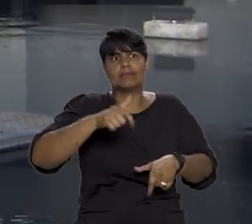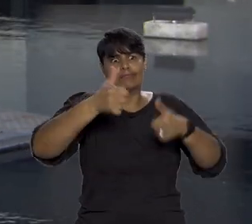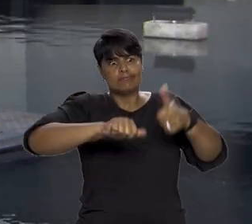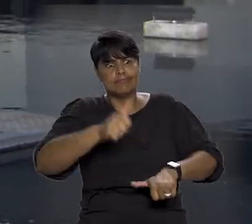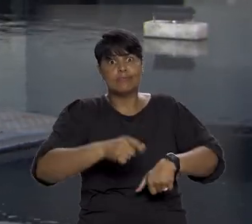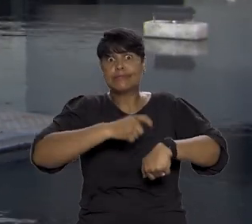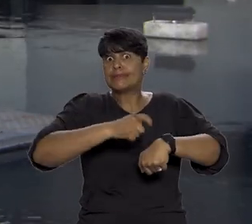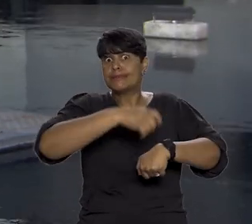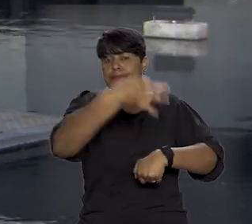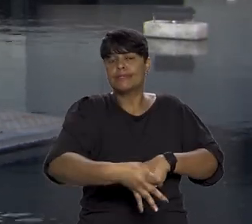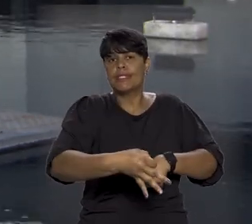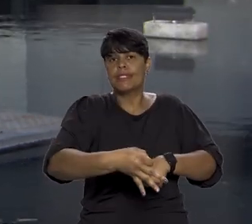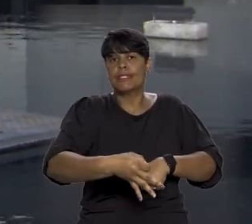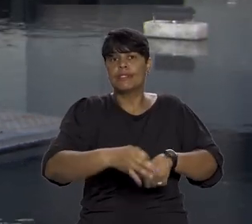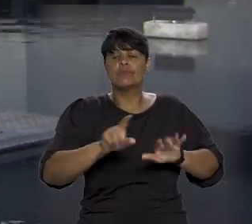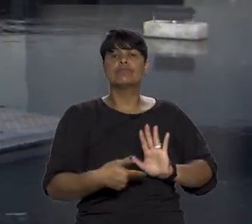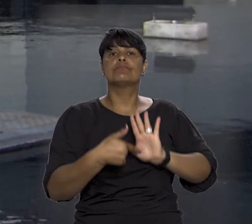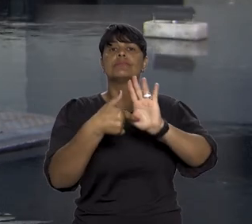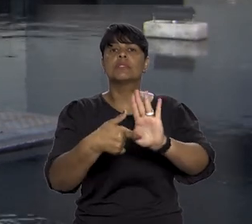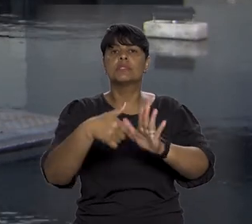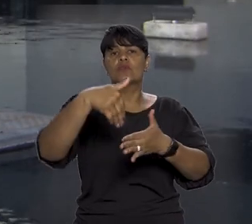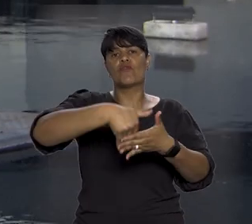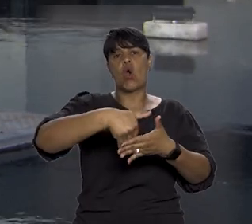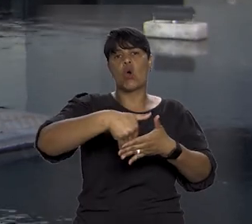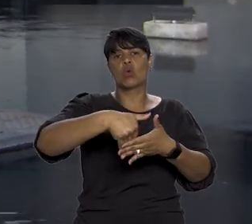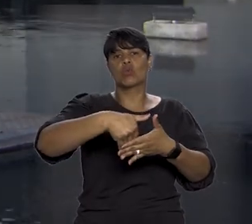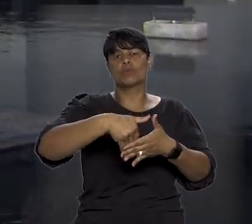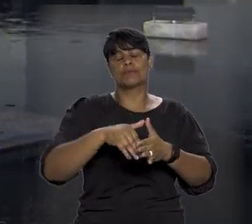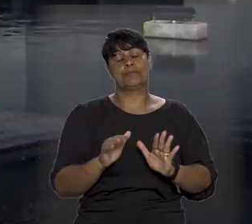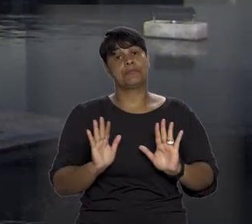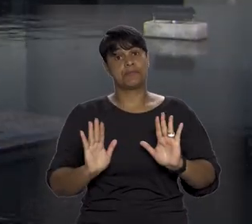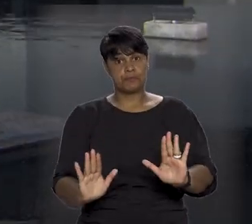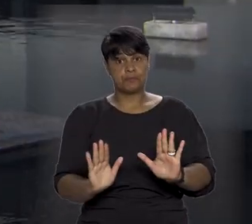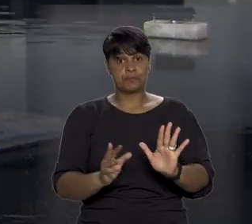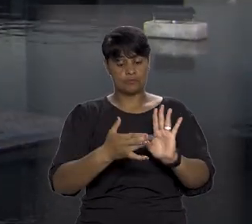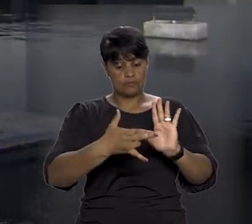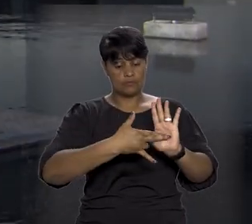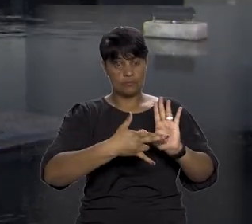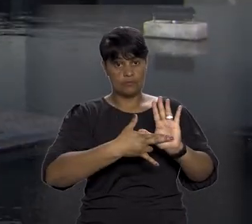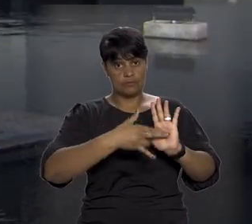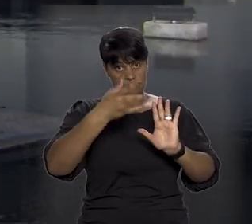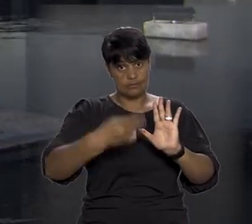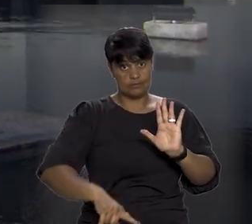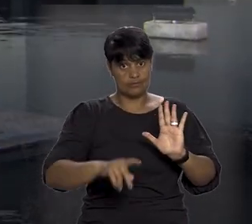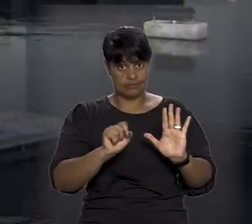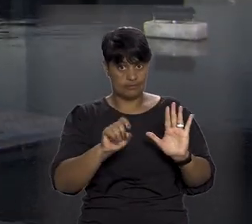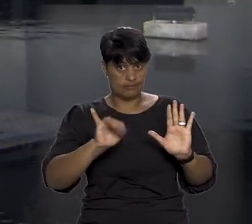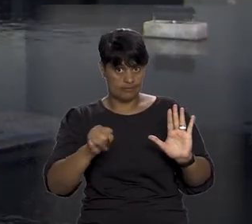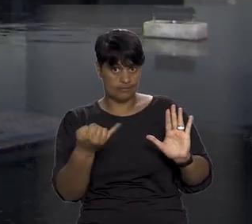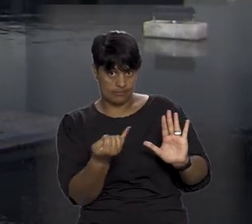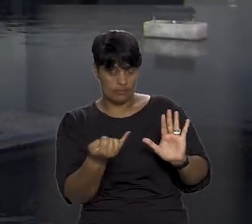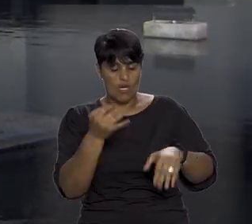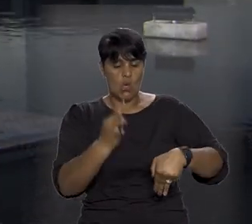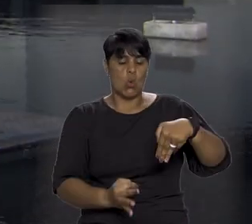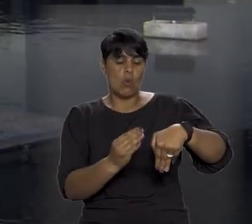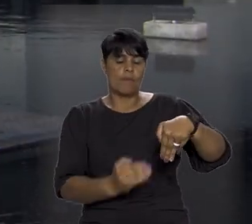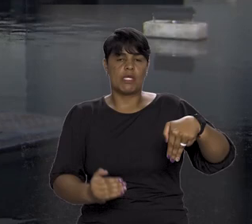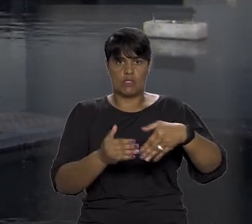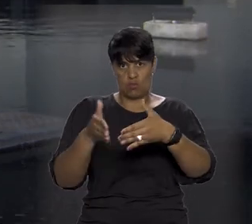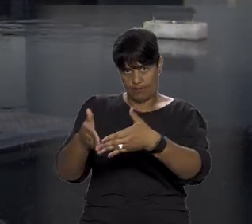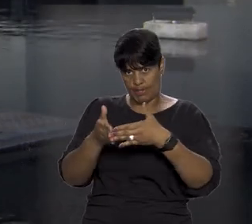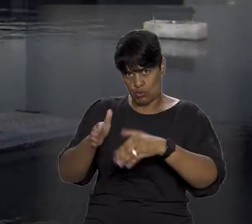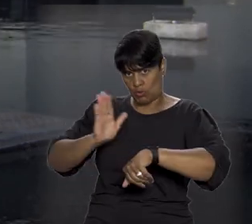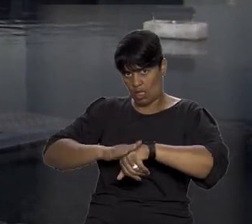no dia da sessão com a apresentação do voto vista de acordo com o Regimento Interno do Tribunal o ministro que pede vista